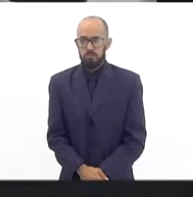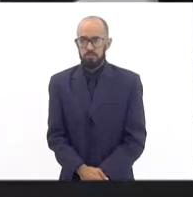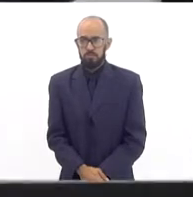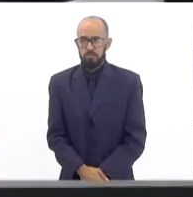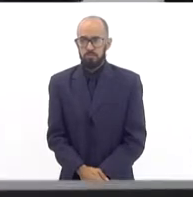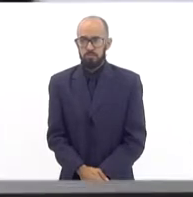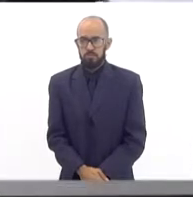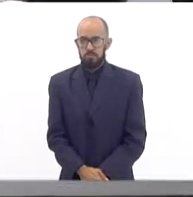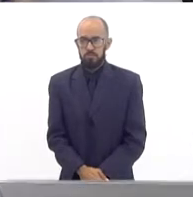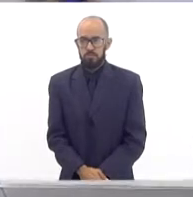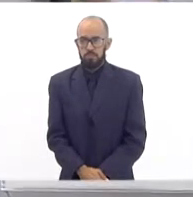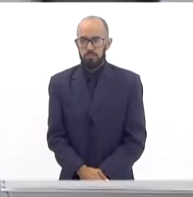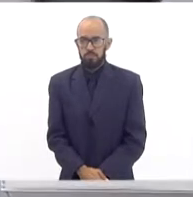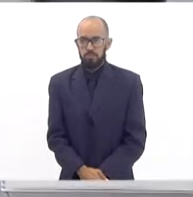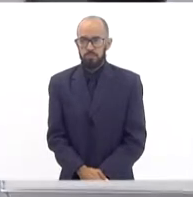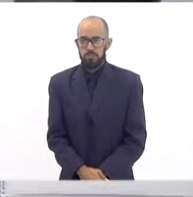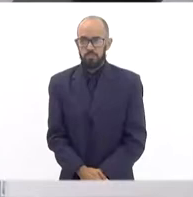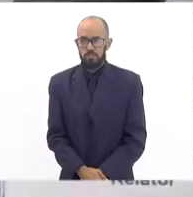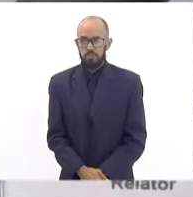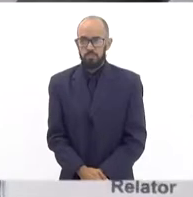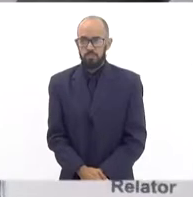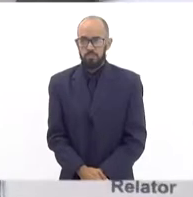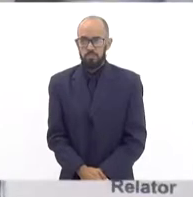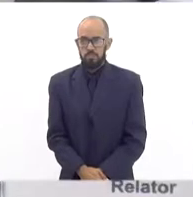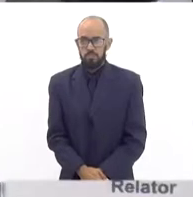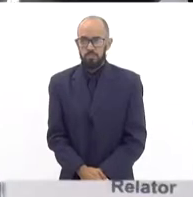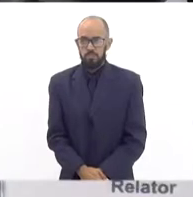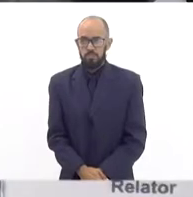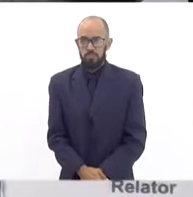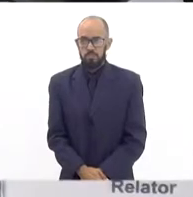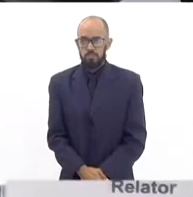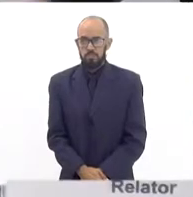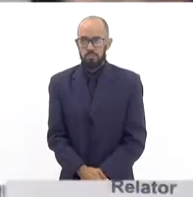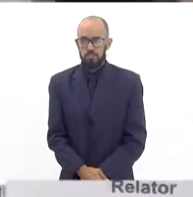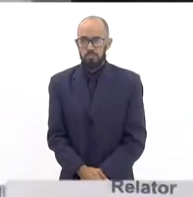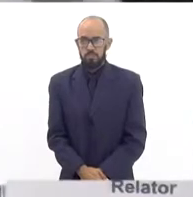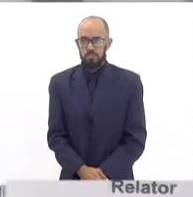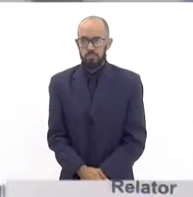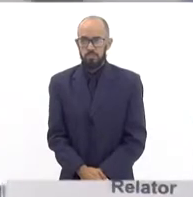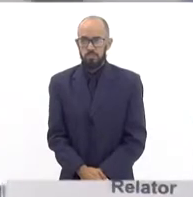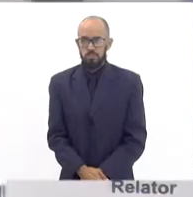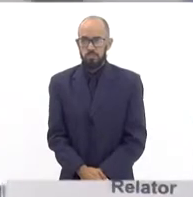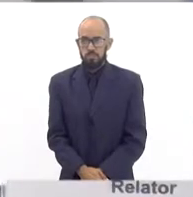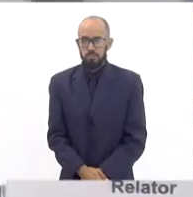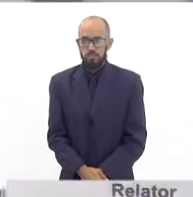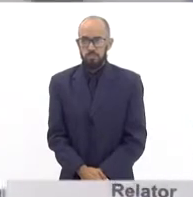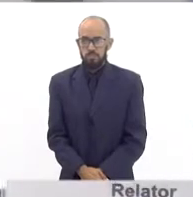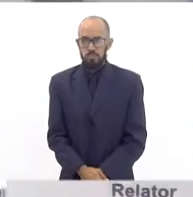Tá, porque está superintendente de concessões, já está. Está certo, perdão. Está aqui.